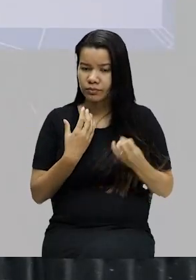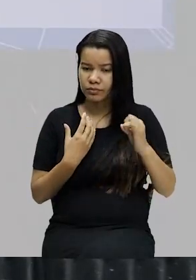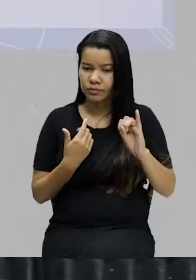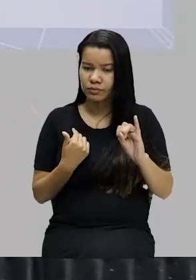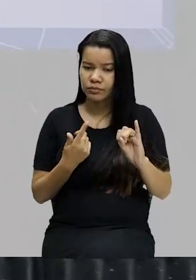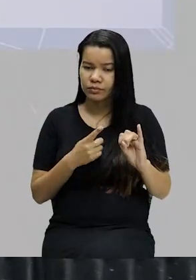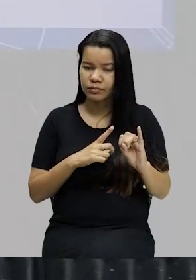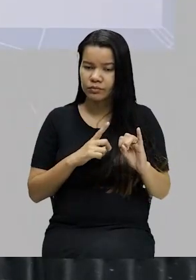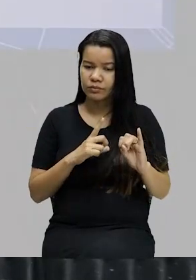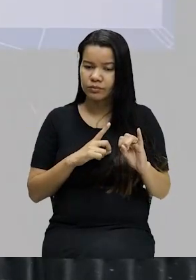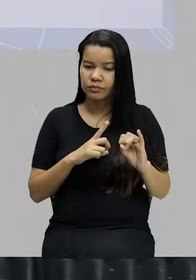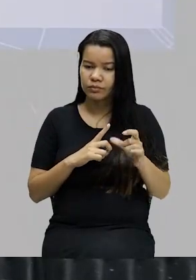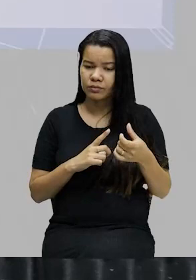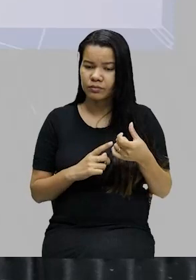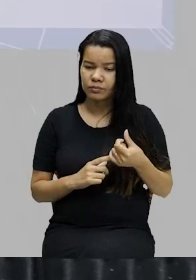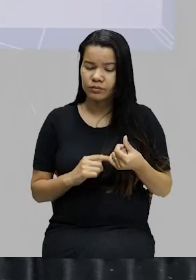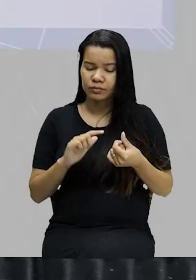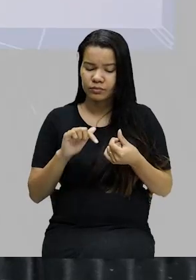tiver